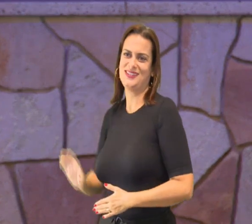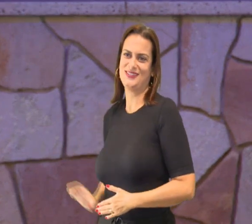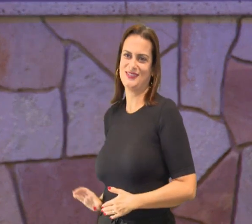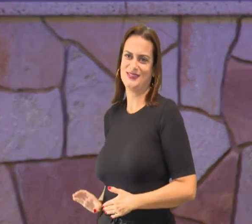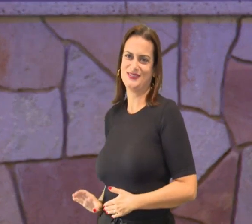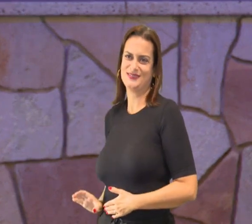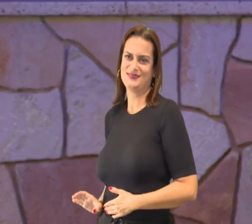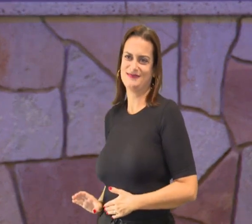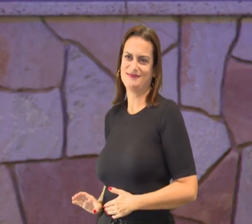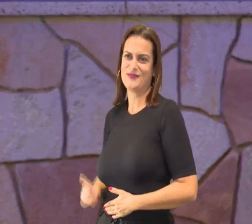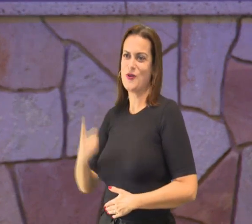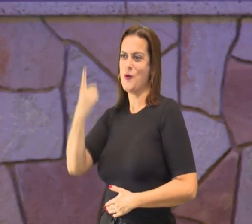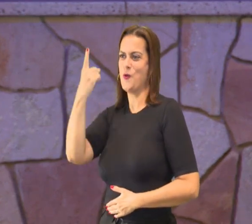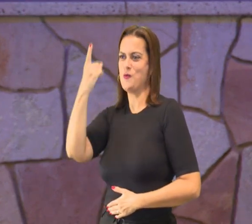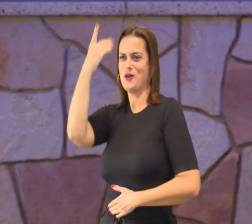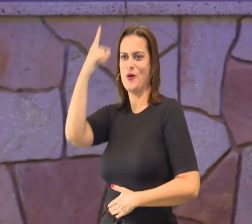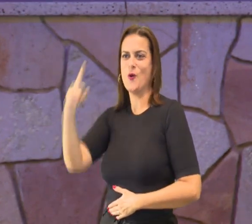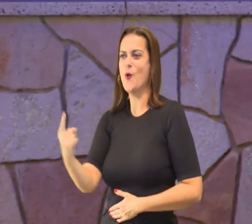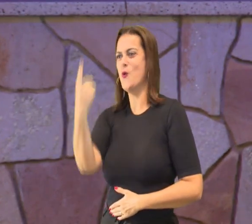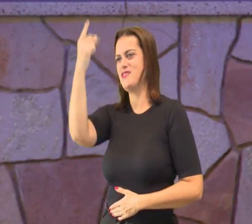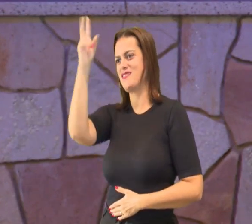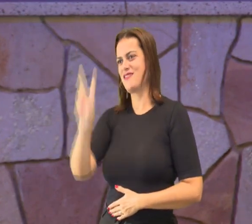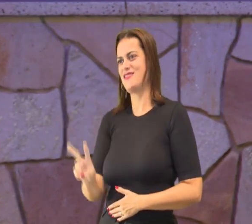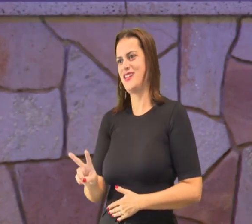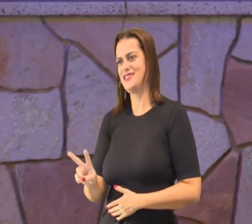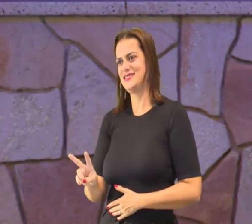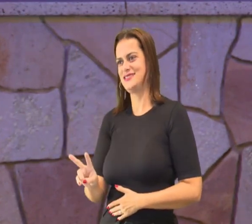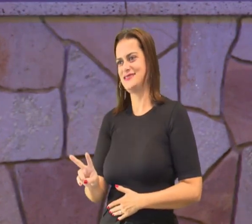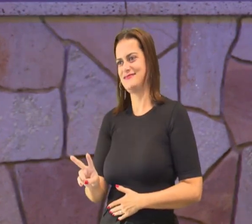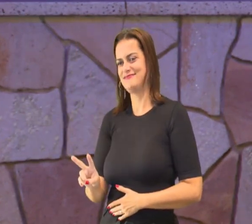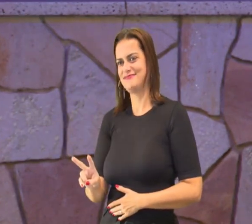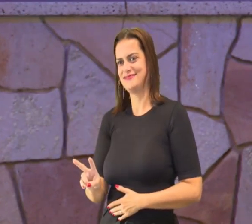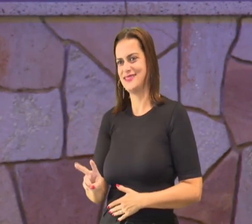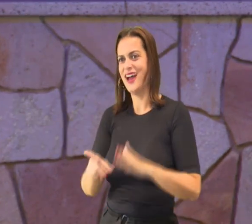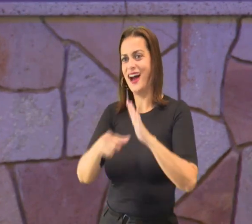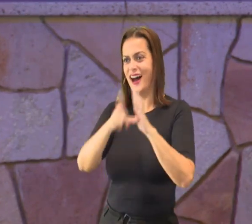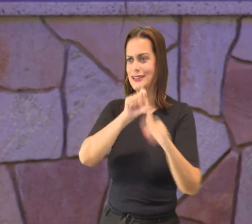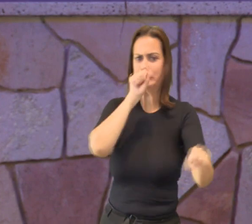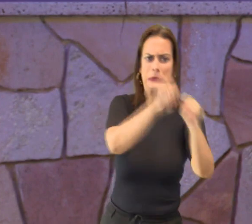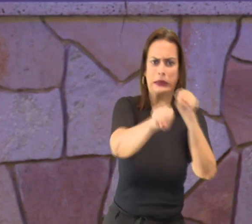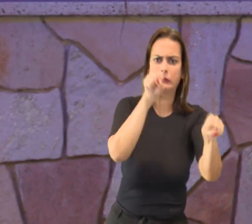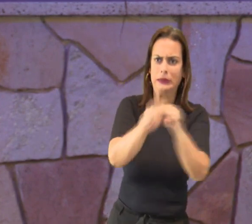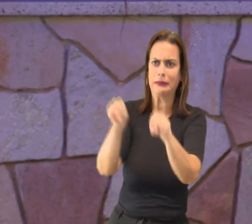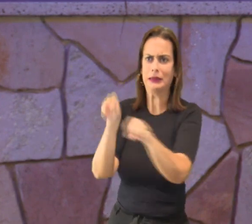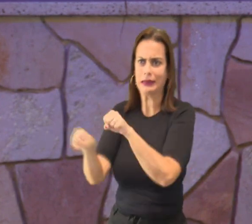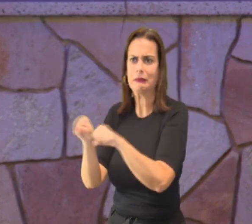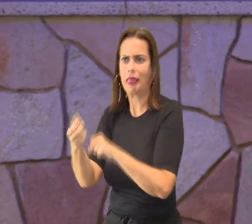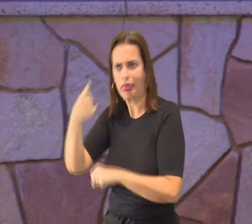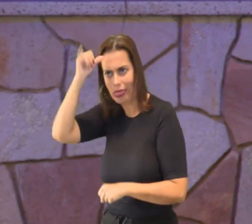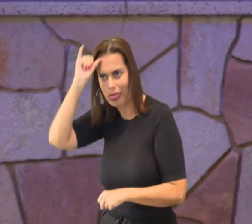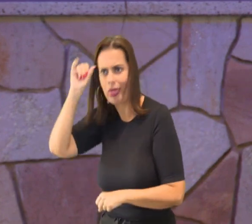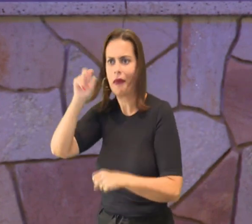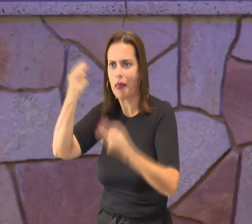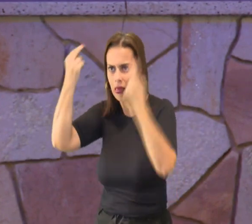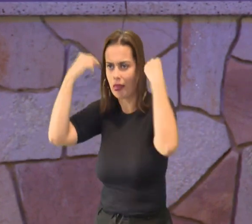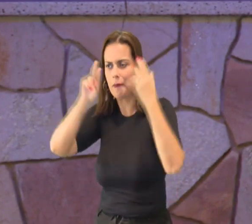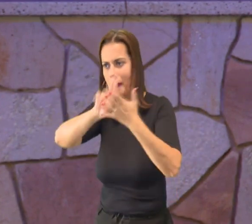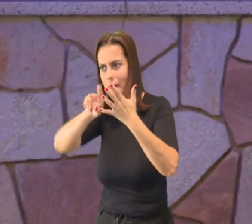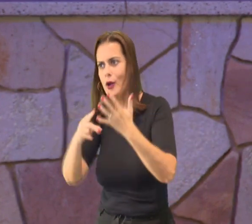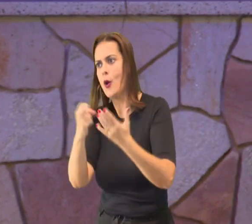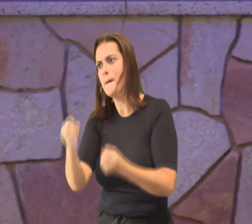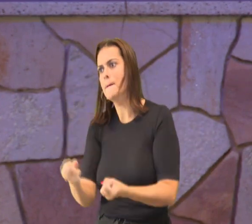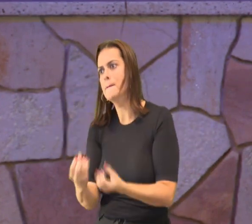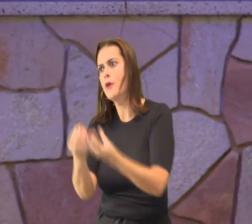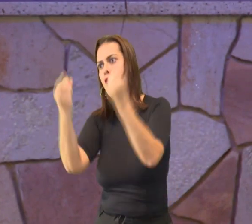todas. Ora, todo sacerdote se apresenta dia a dia após, para exercer o serviço sagrado e oferecer muitas vezes